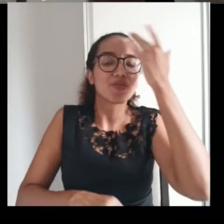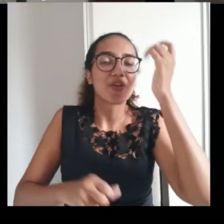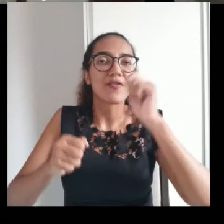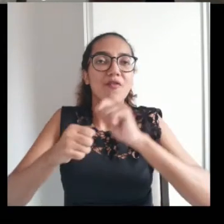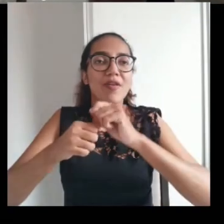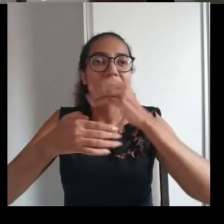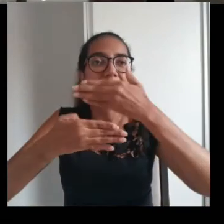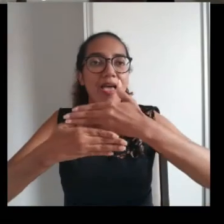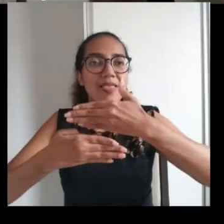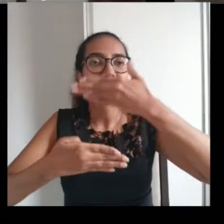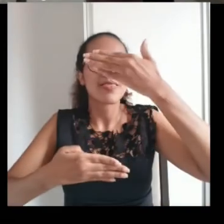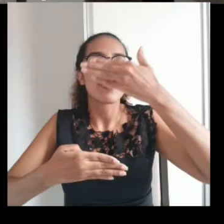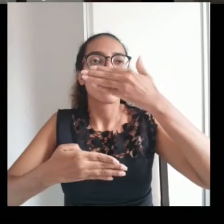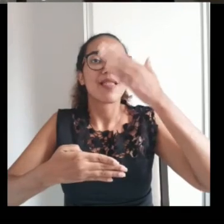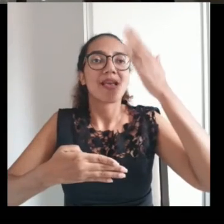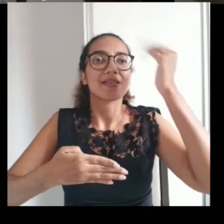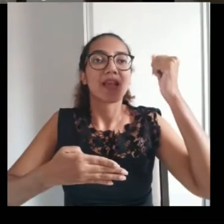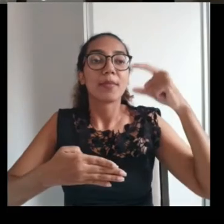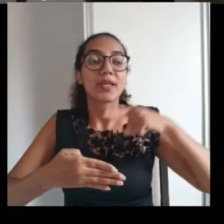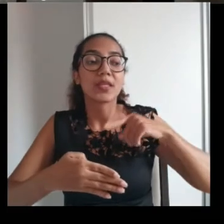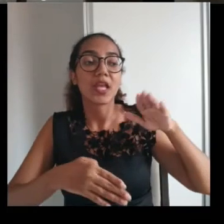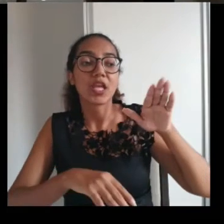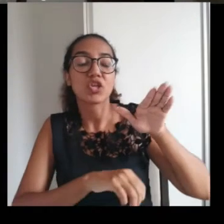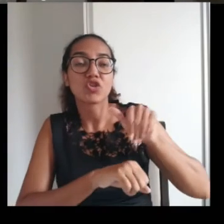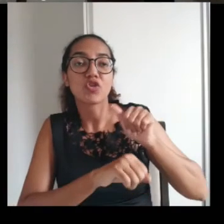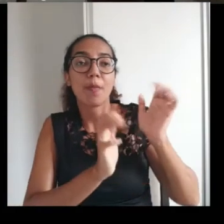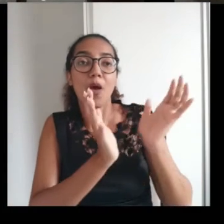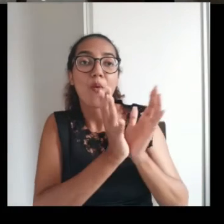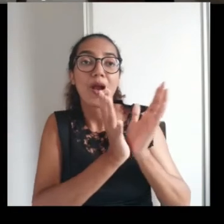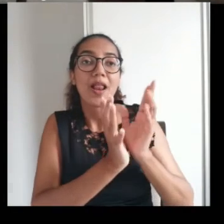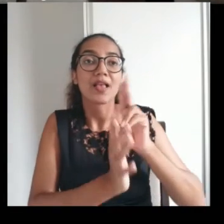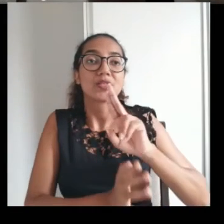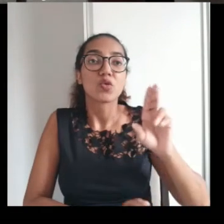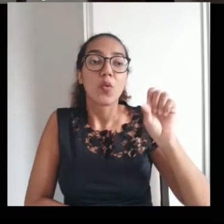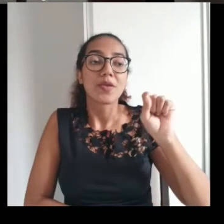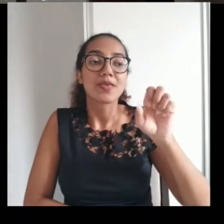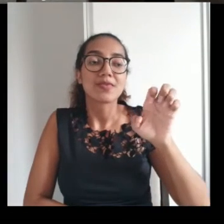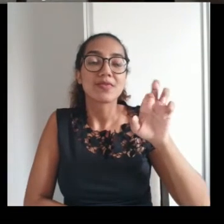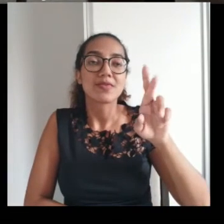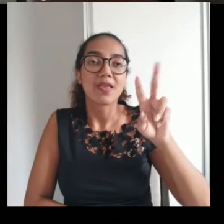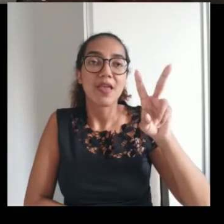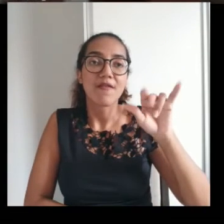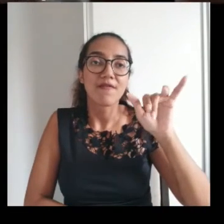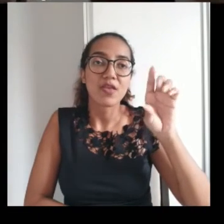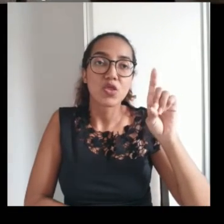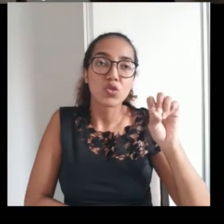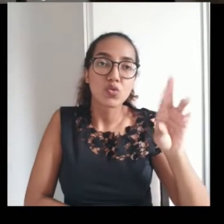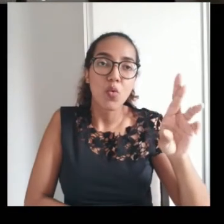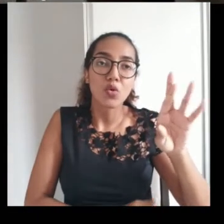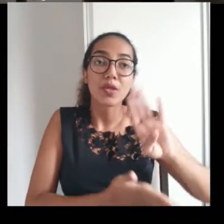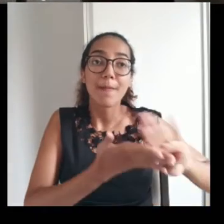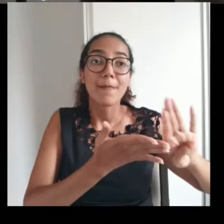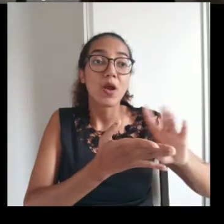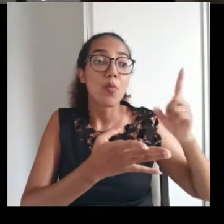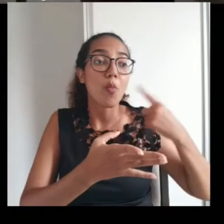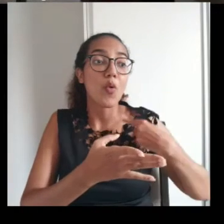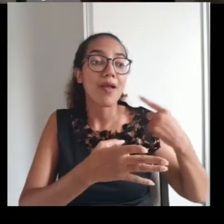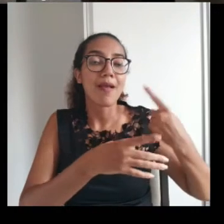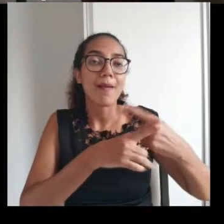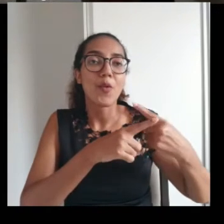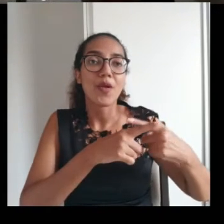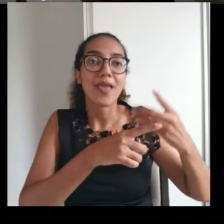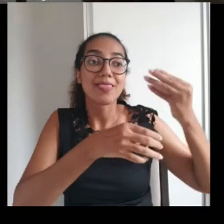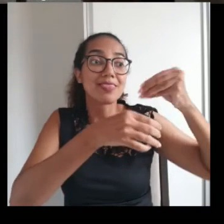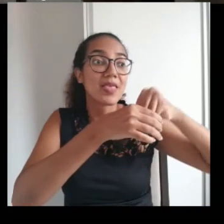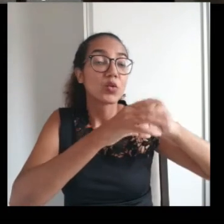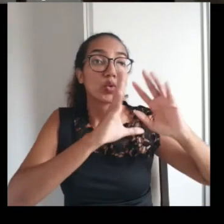chamada servidor de banco, que nela tem todos os métodos do meu sistema. É como se ela concentrasse todos os objetos daquele sistema. Ela